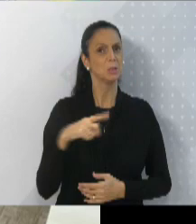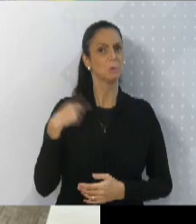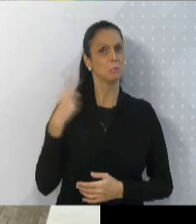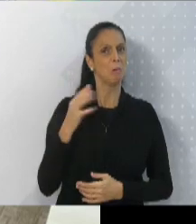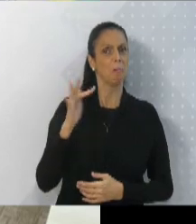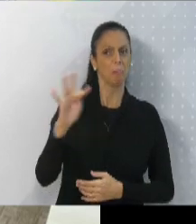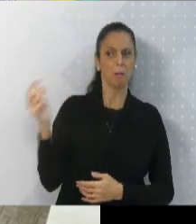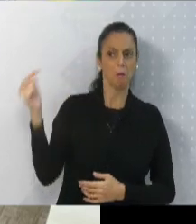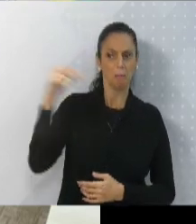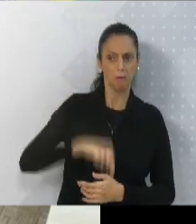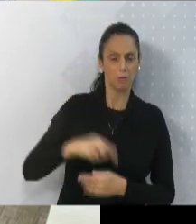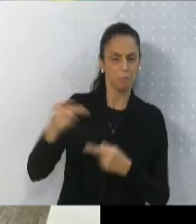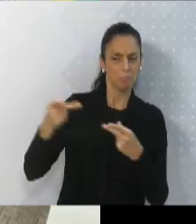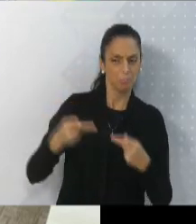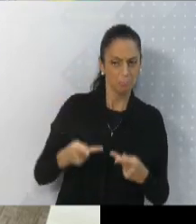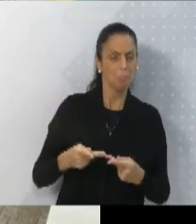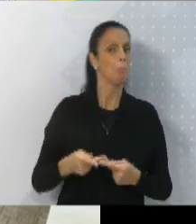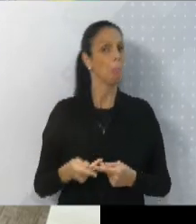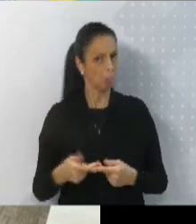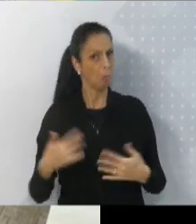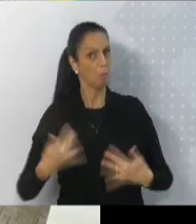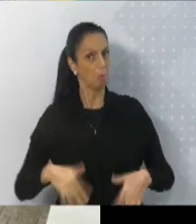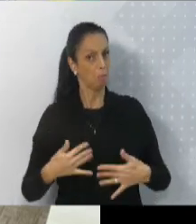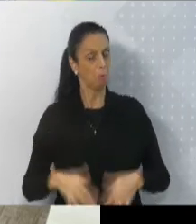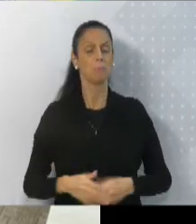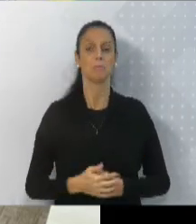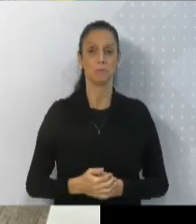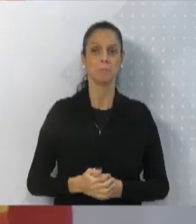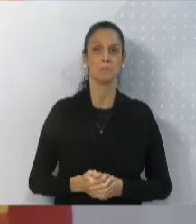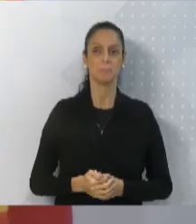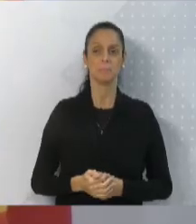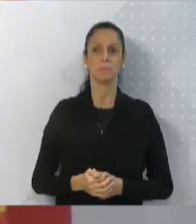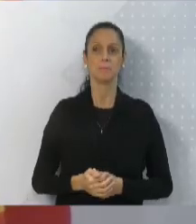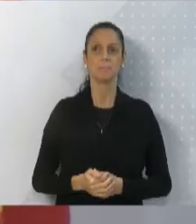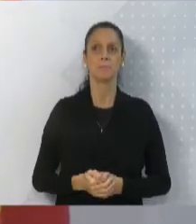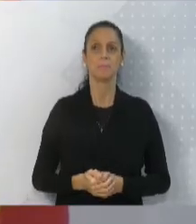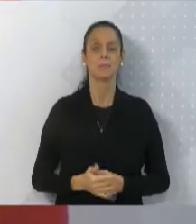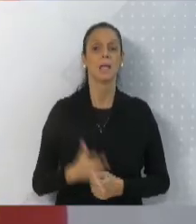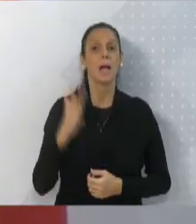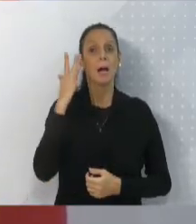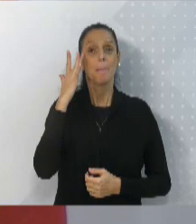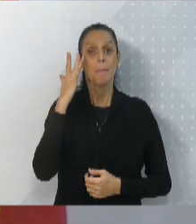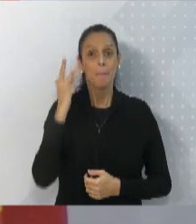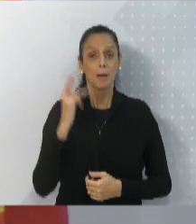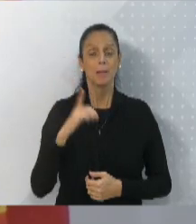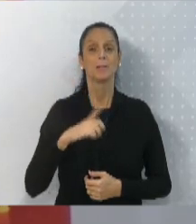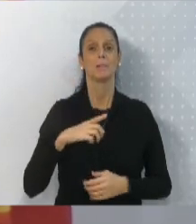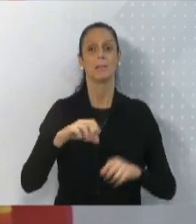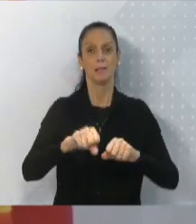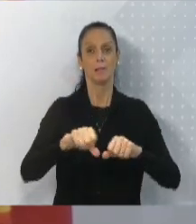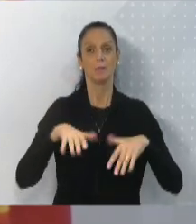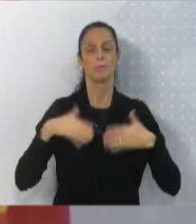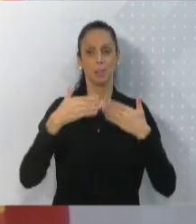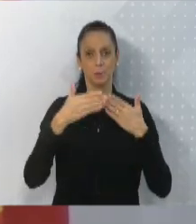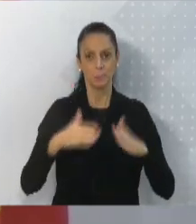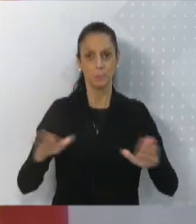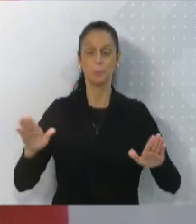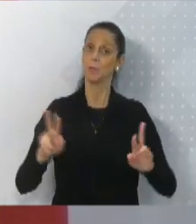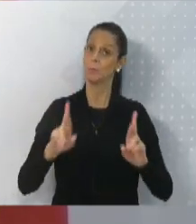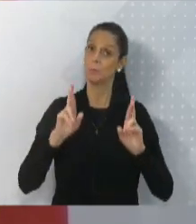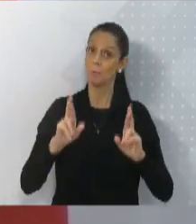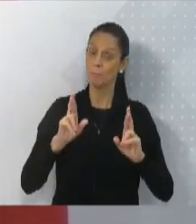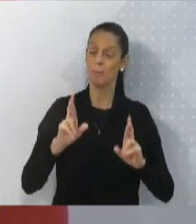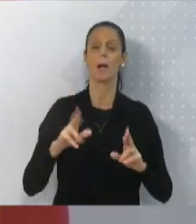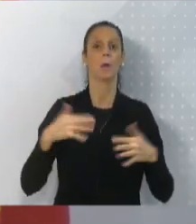federal vir aqui é trazendo aí na boas novas e por último amanhã a nossa audiência pública espero ter aí a